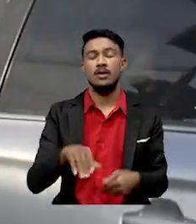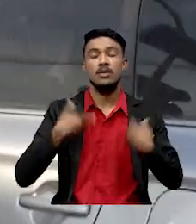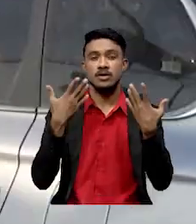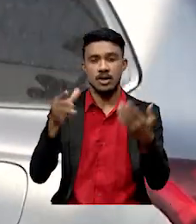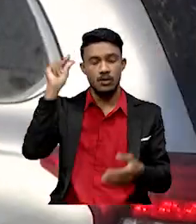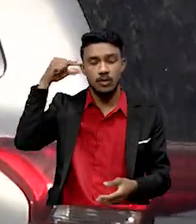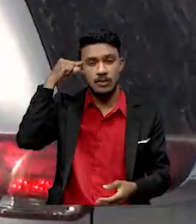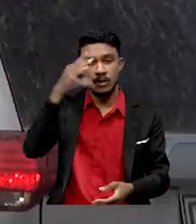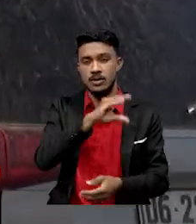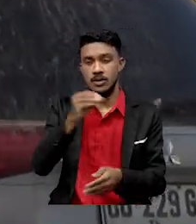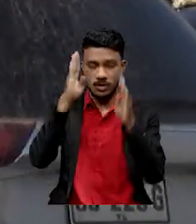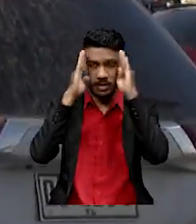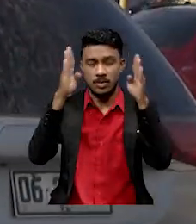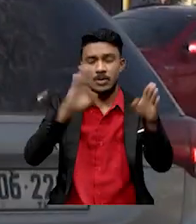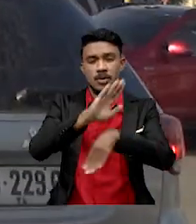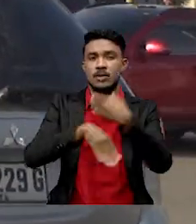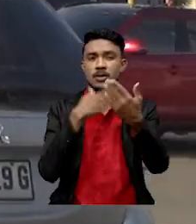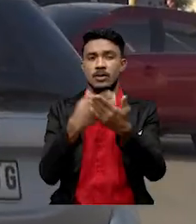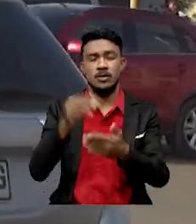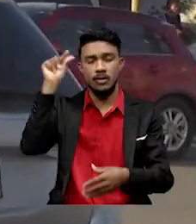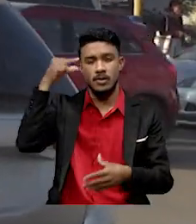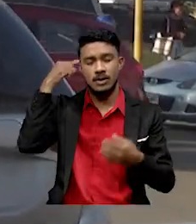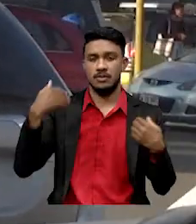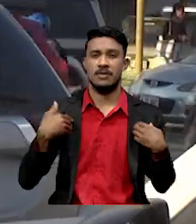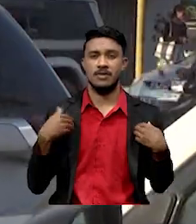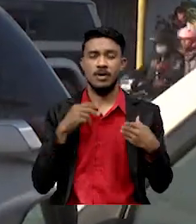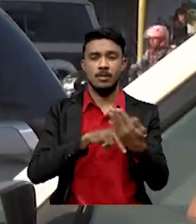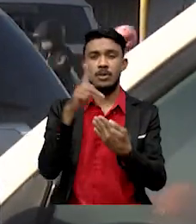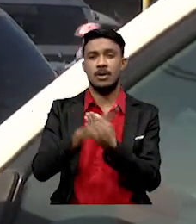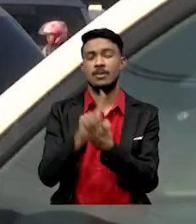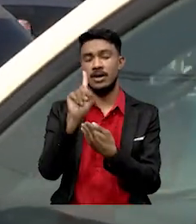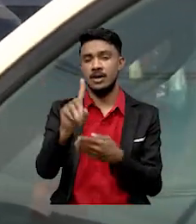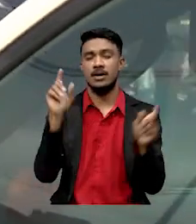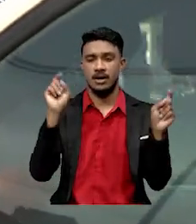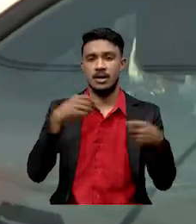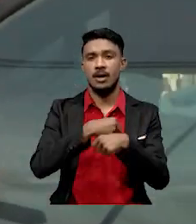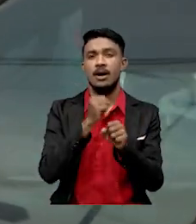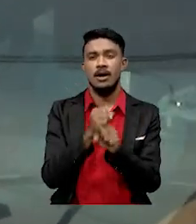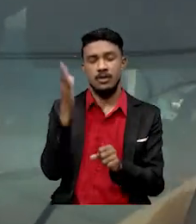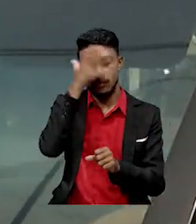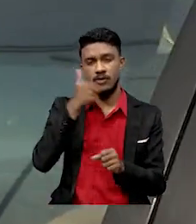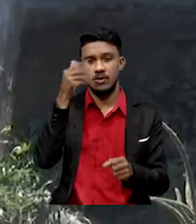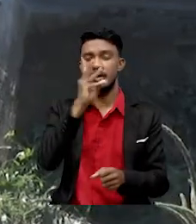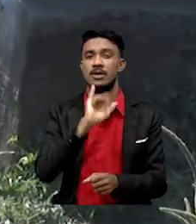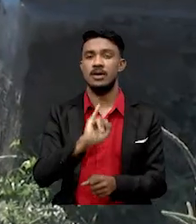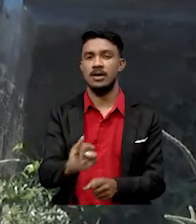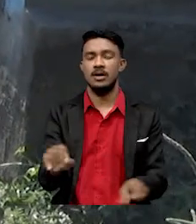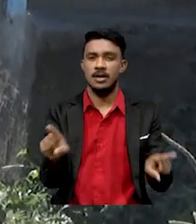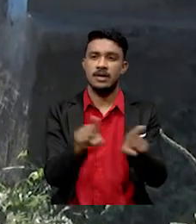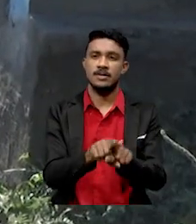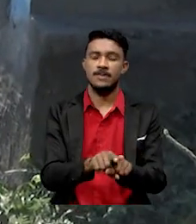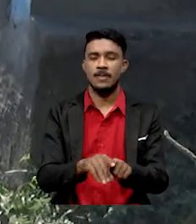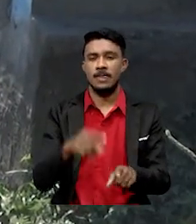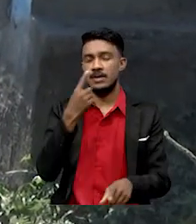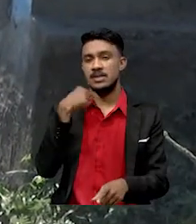com o ordenamento do território? Será que o governo e o programa ida, atuar na capital Dili sai cidade organizado? Sema que sai autor